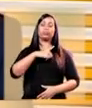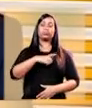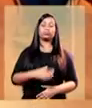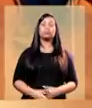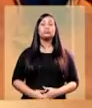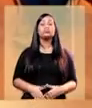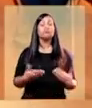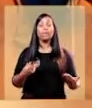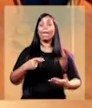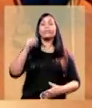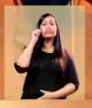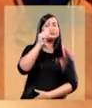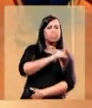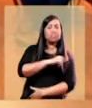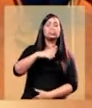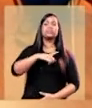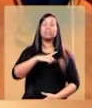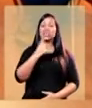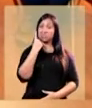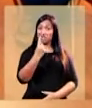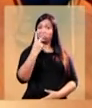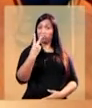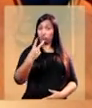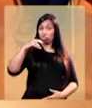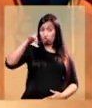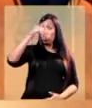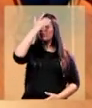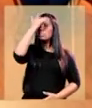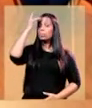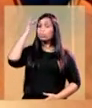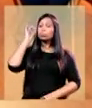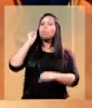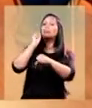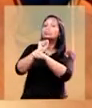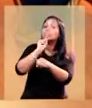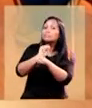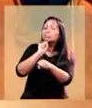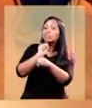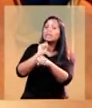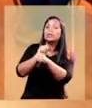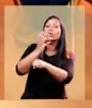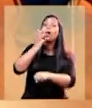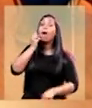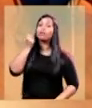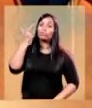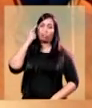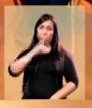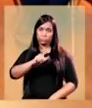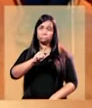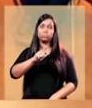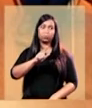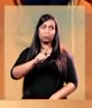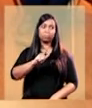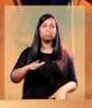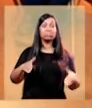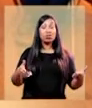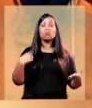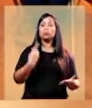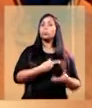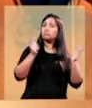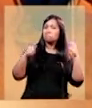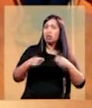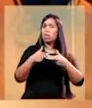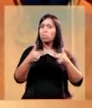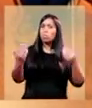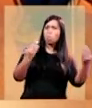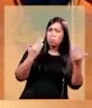filiação. Doutor, aqui em Rio Preto a gente tem 129 pessoas na fila, pessoas querendo adotar crianças. A